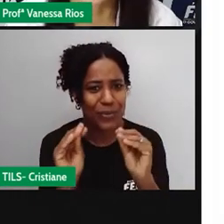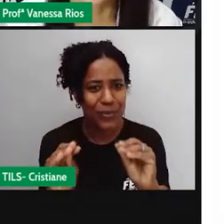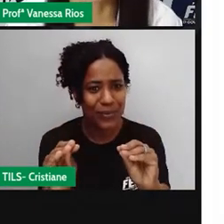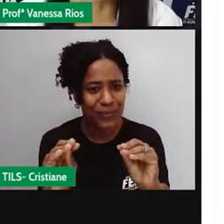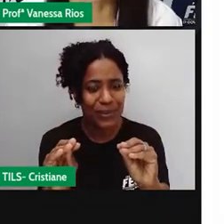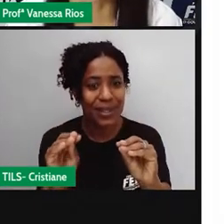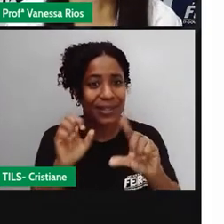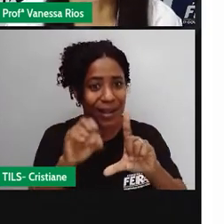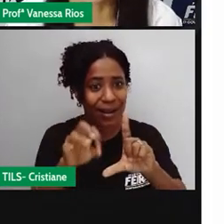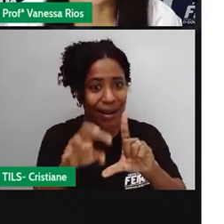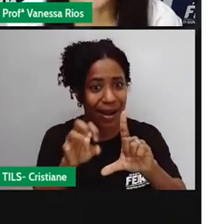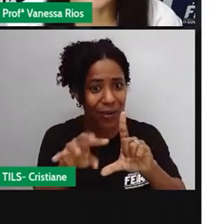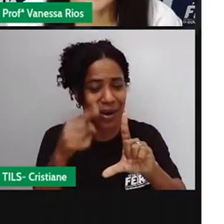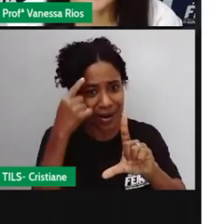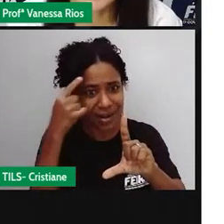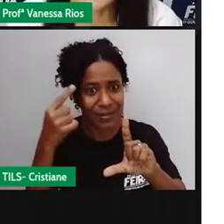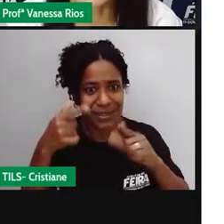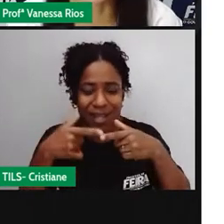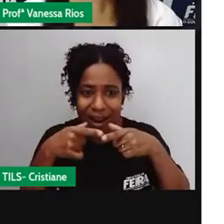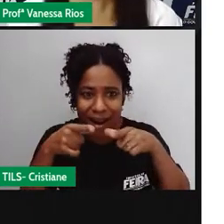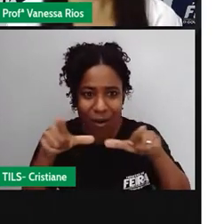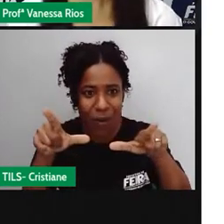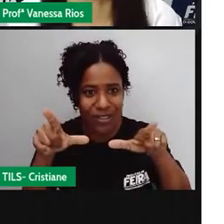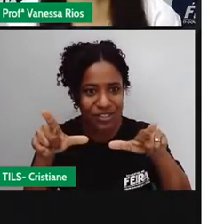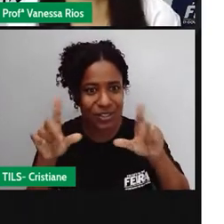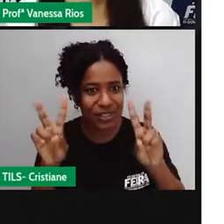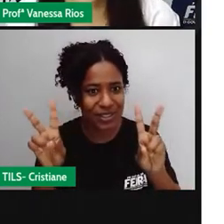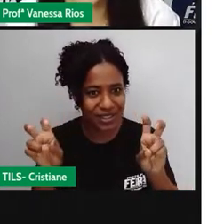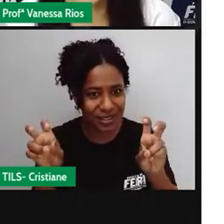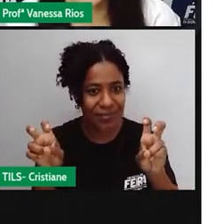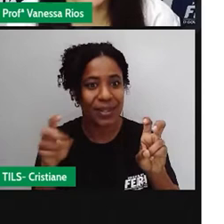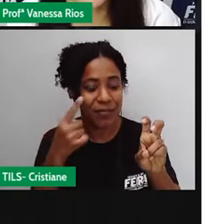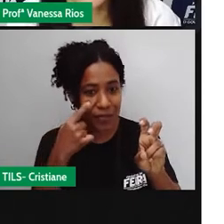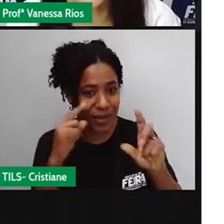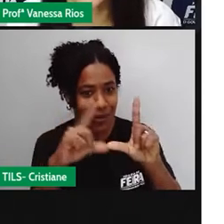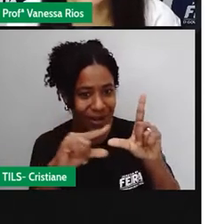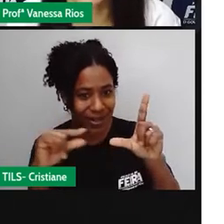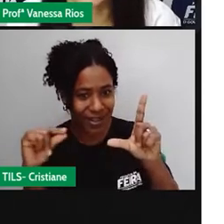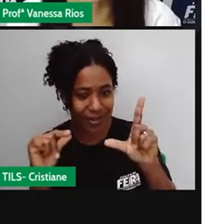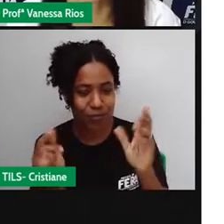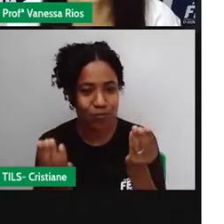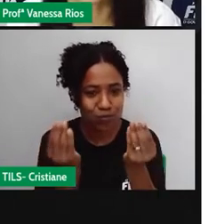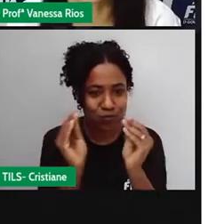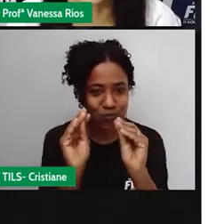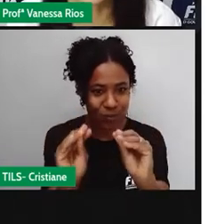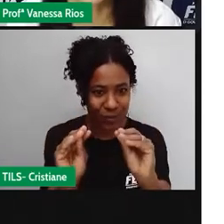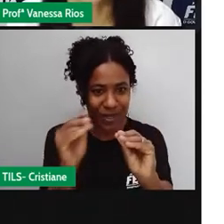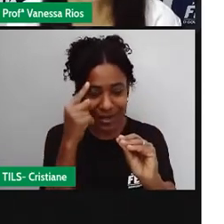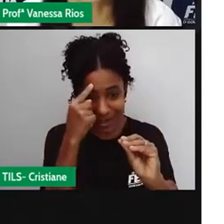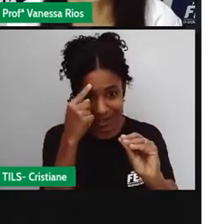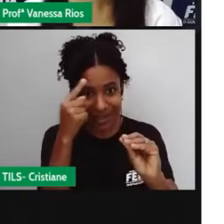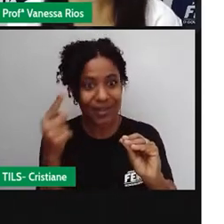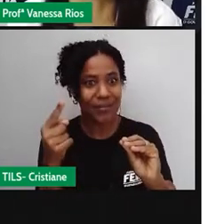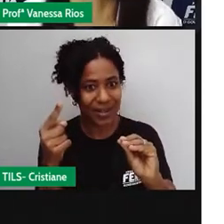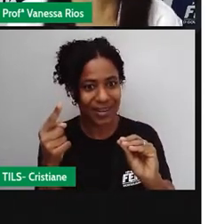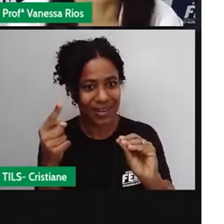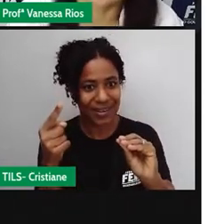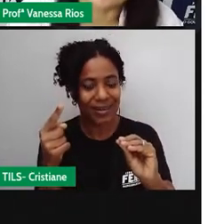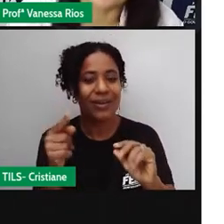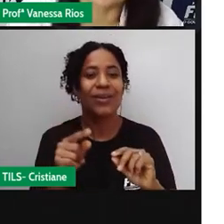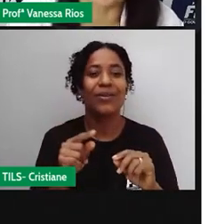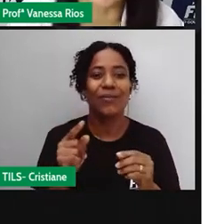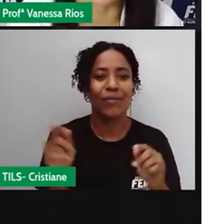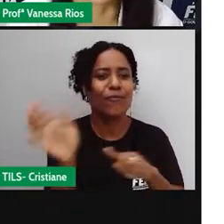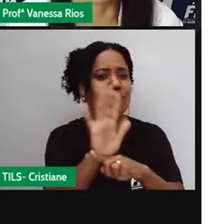né? Pediu para que vocês observassem o link, se pudessem assistir, né? Que assistissem ao vídeo e observassem sobre o que